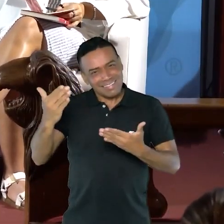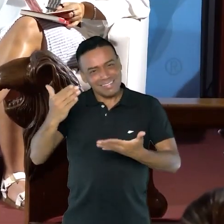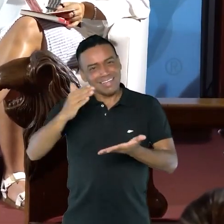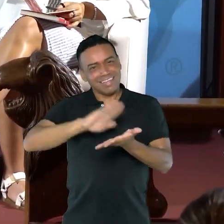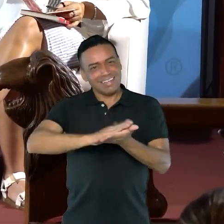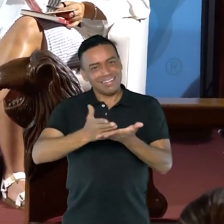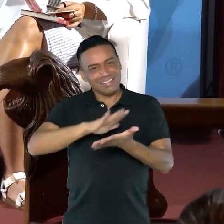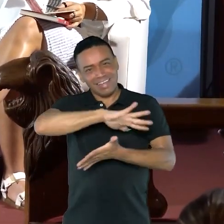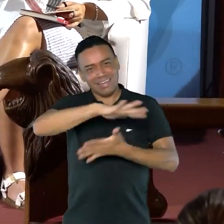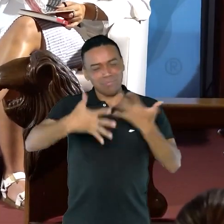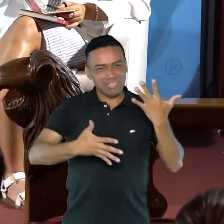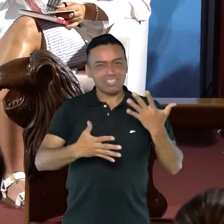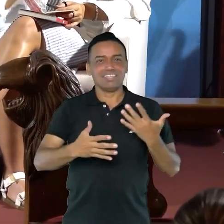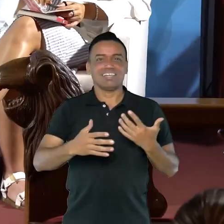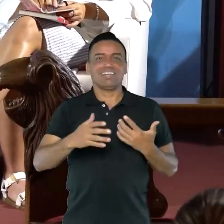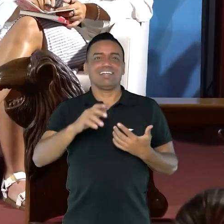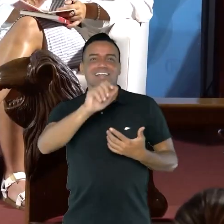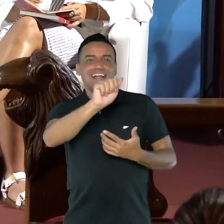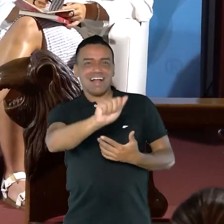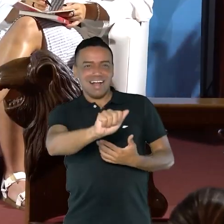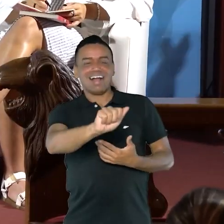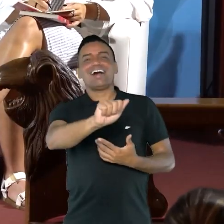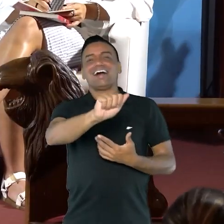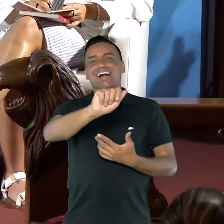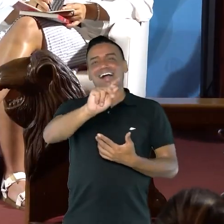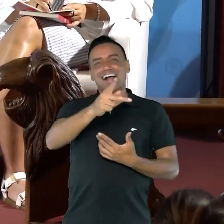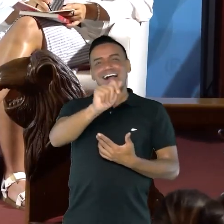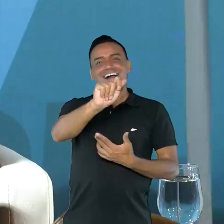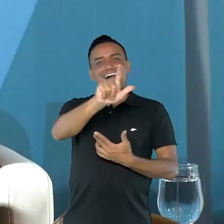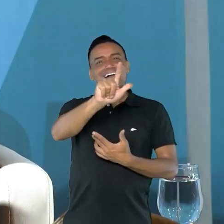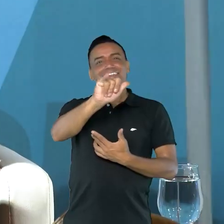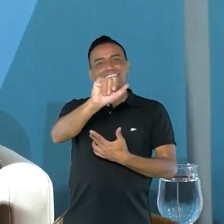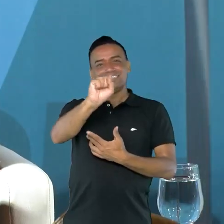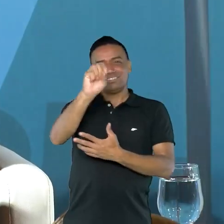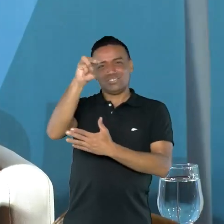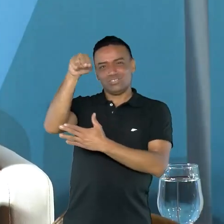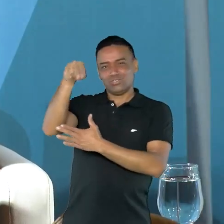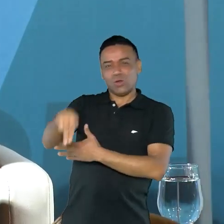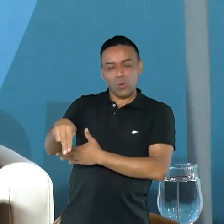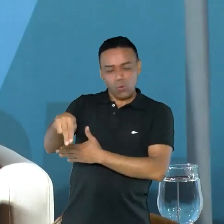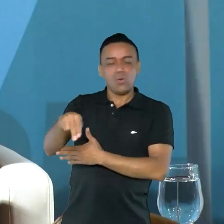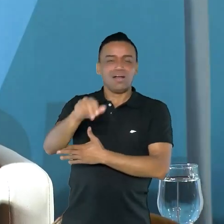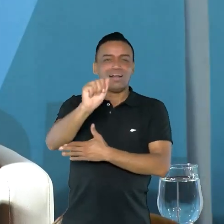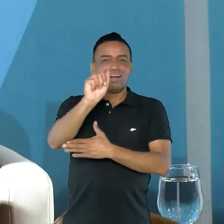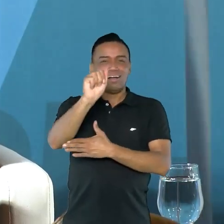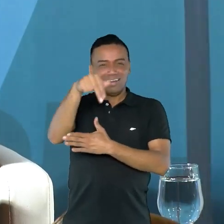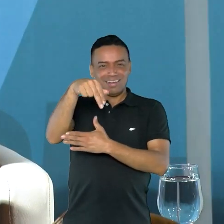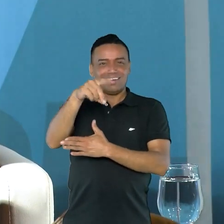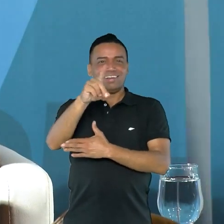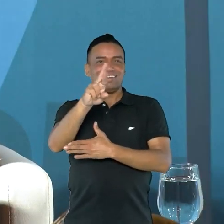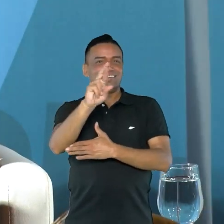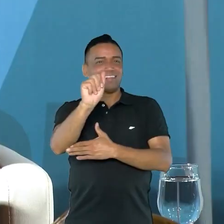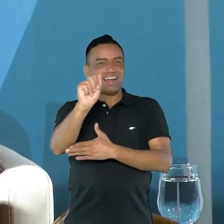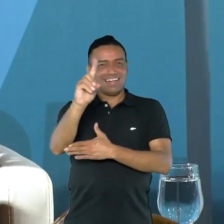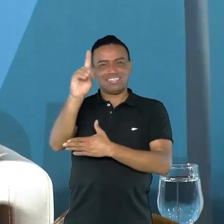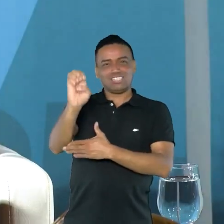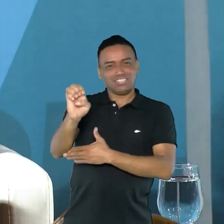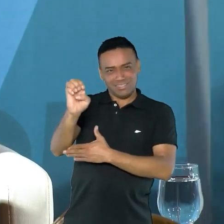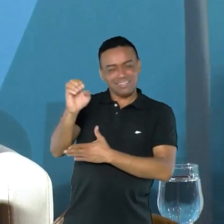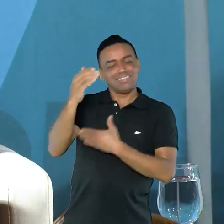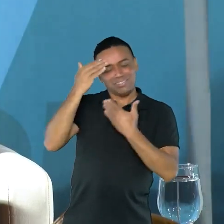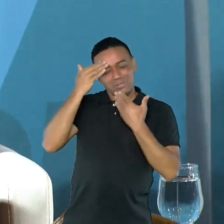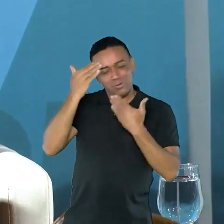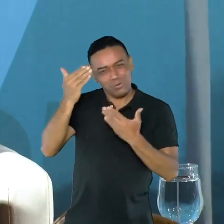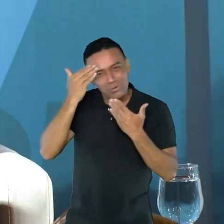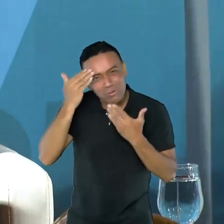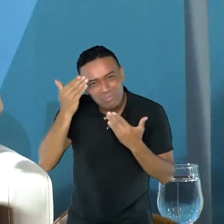tão lindamente, né? Desde o início aqui. Muito obrigado, Alisson. Muito obrigado mesmo.